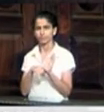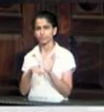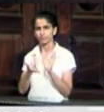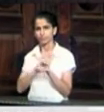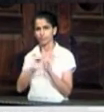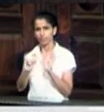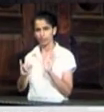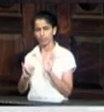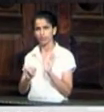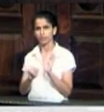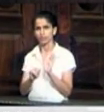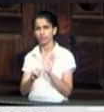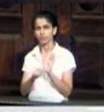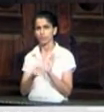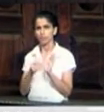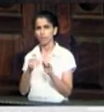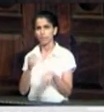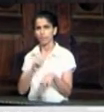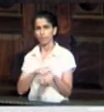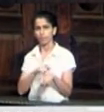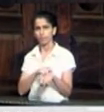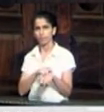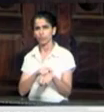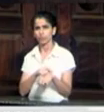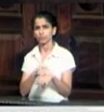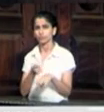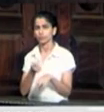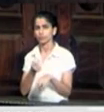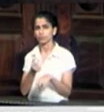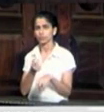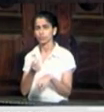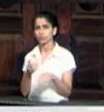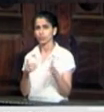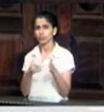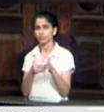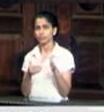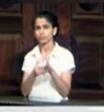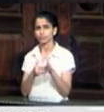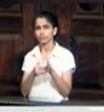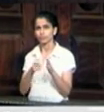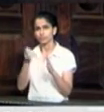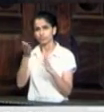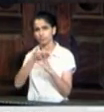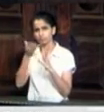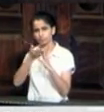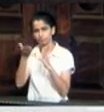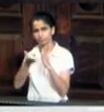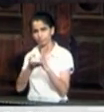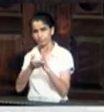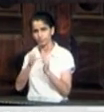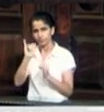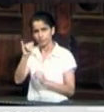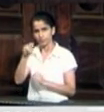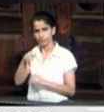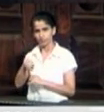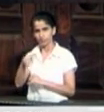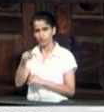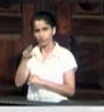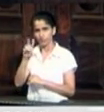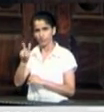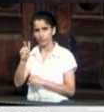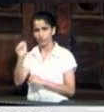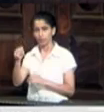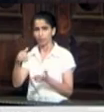esta lei, o prazo último para aqueles que querem parcelar o IPVA é 30